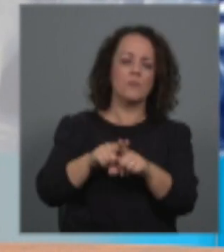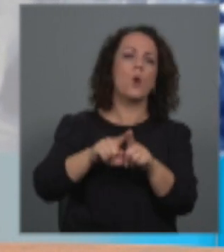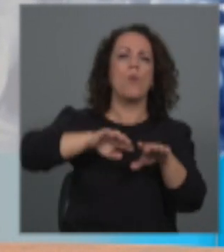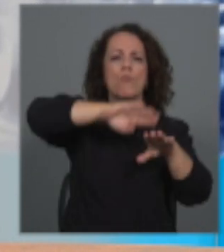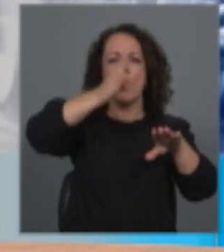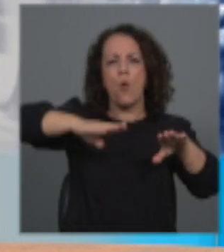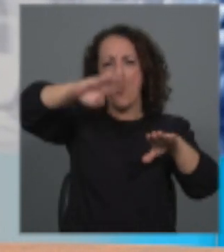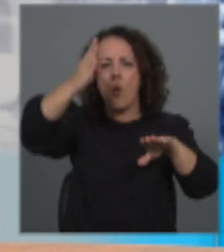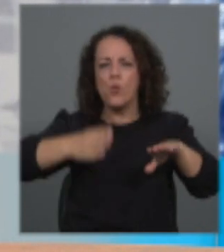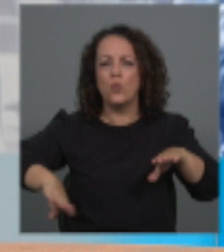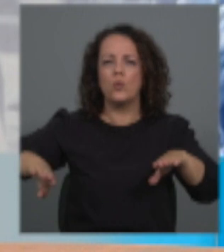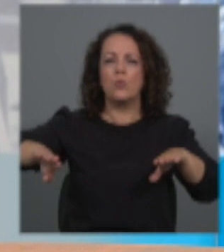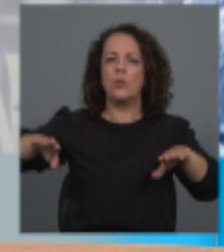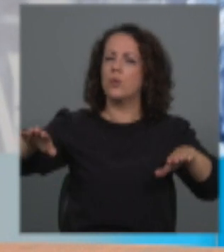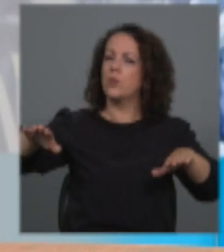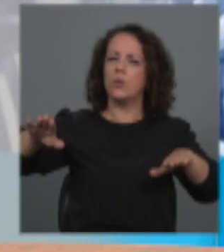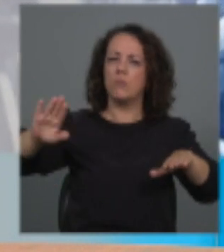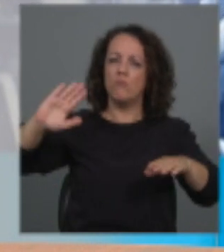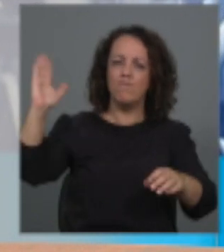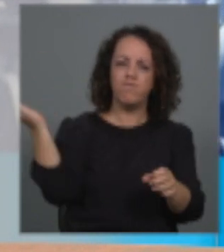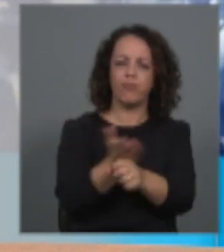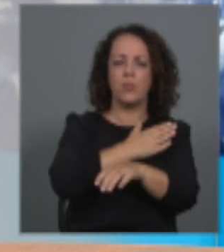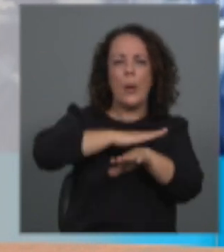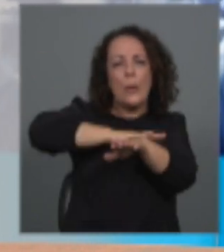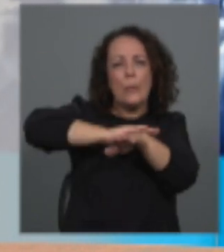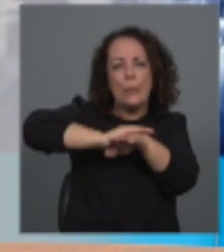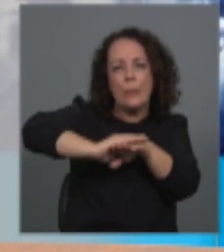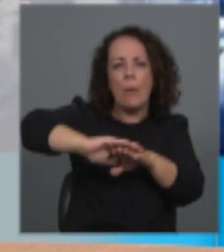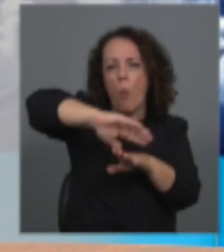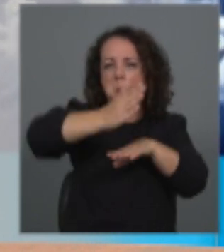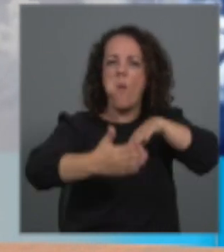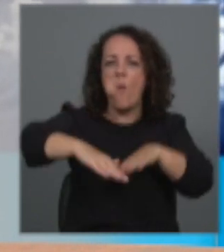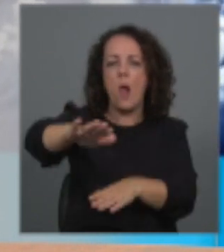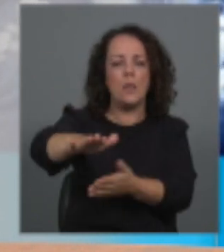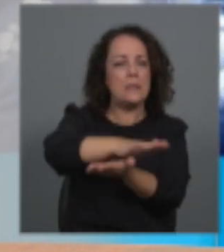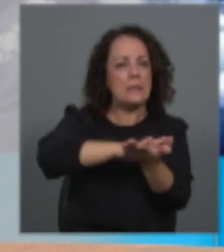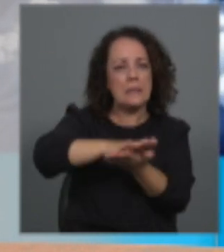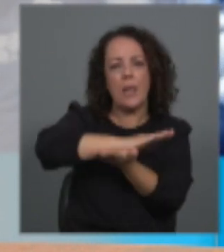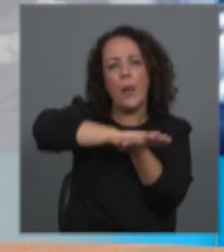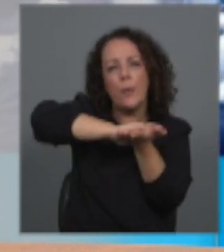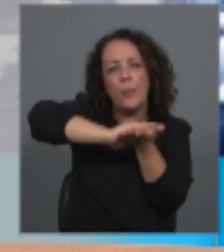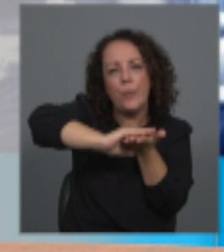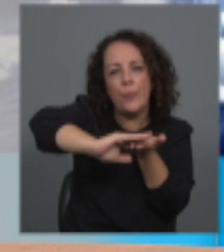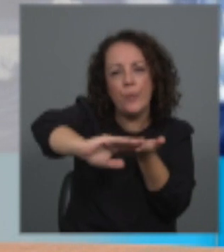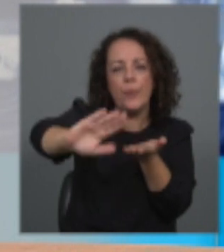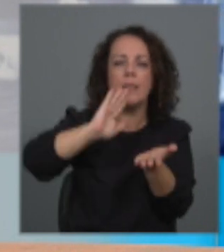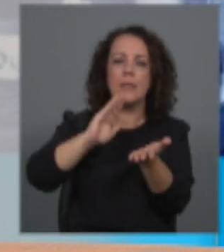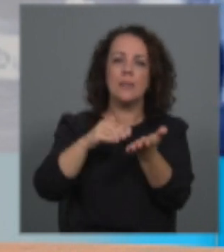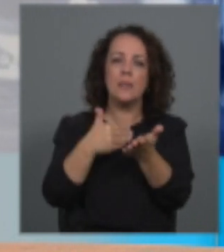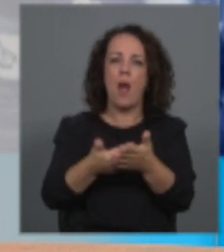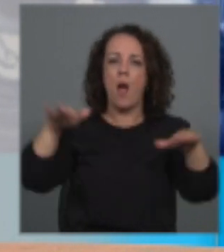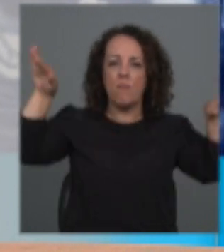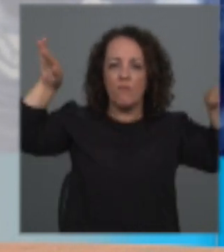e as colinas, endireitem-se os caminhos tortuosos e aplanem-se as veredas